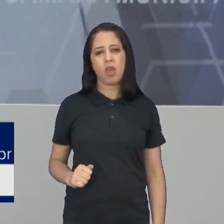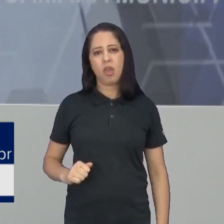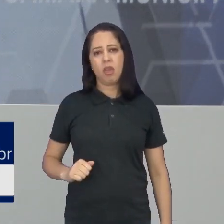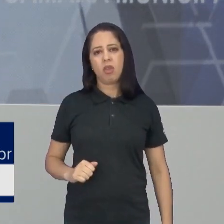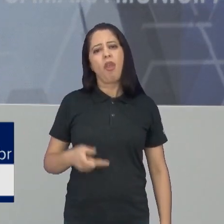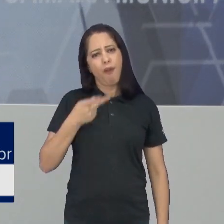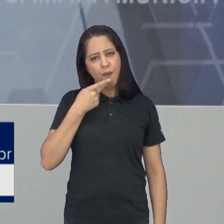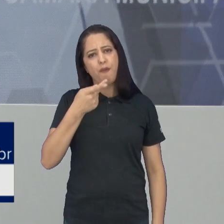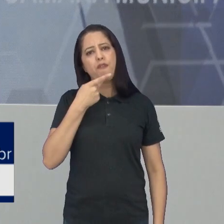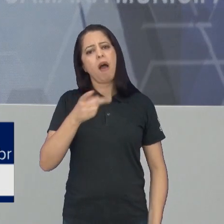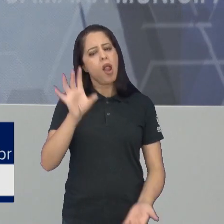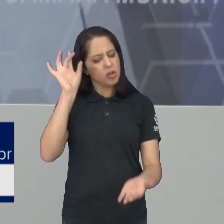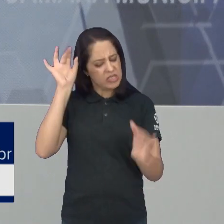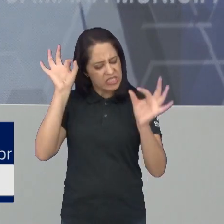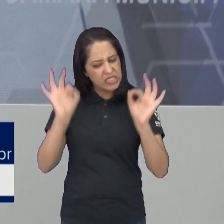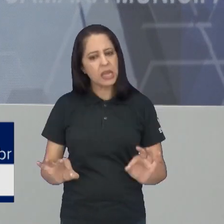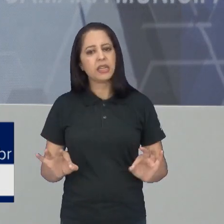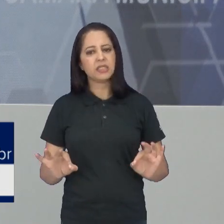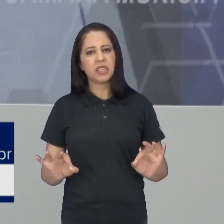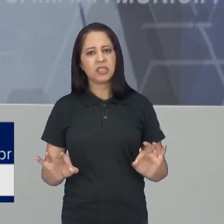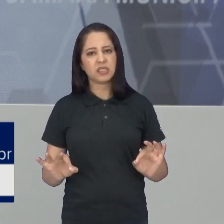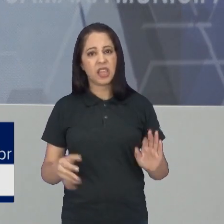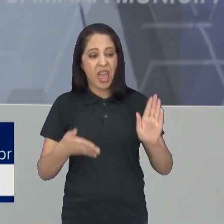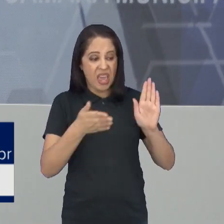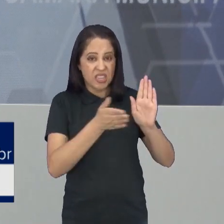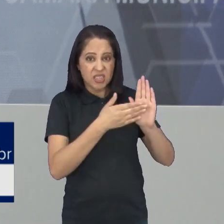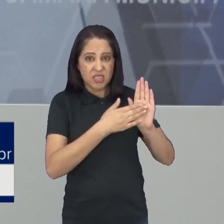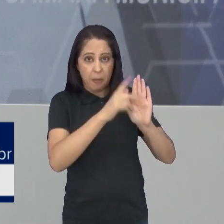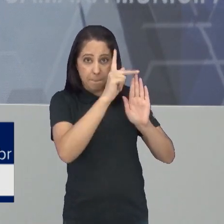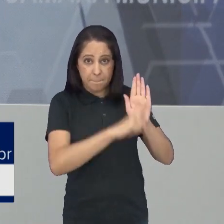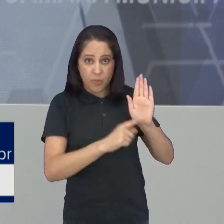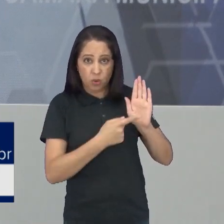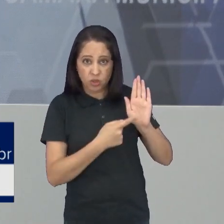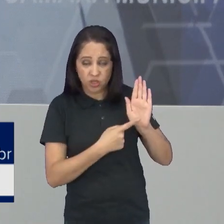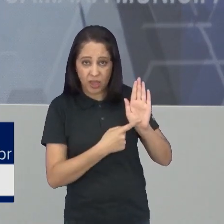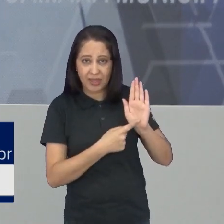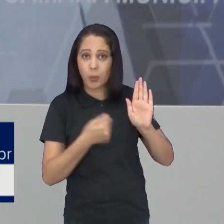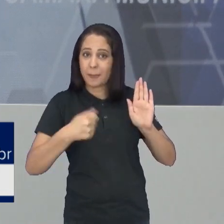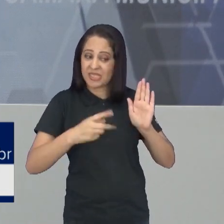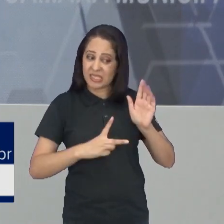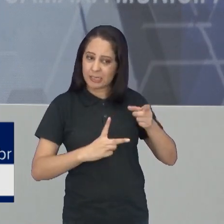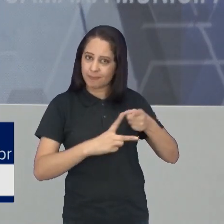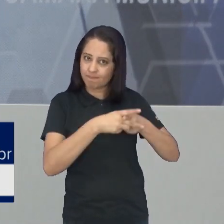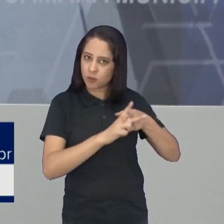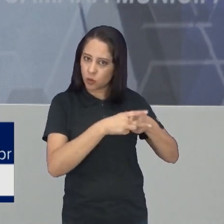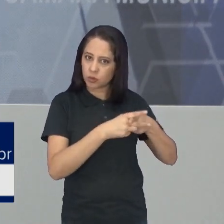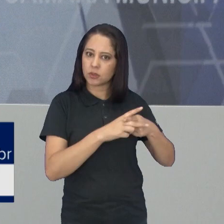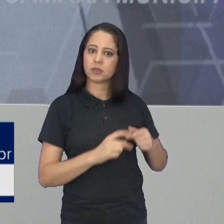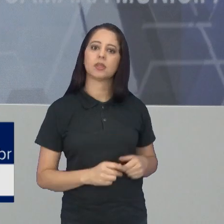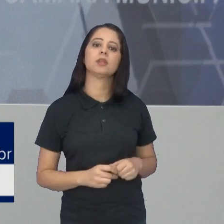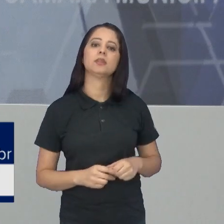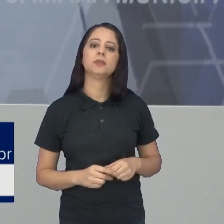convicção. E esse projeto, né, ele deveria ser corrigido. Eu fiz